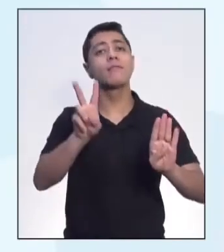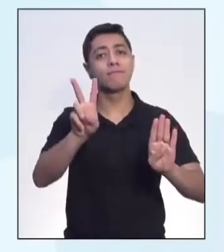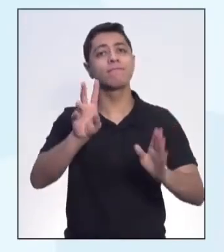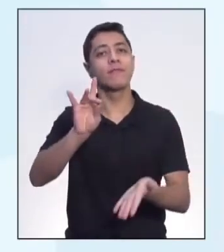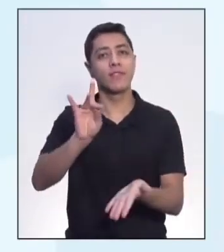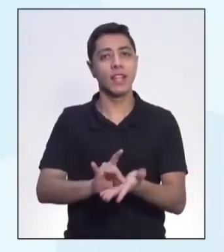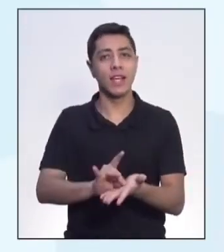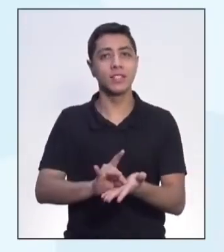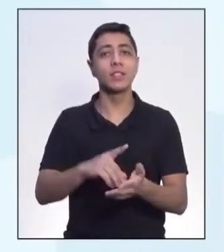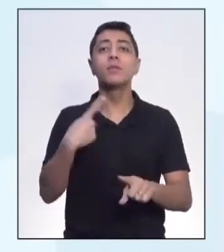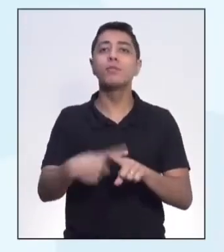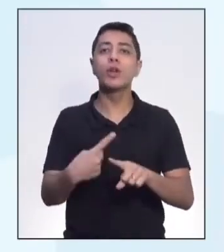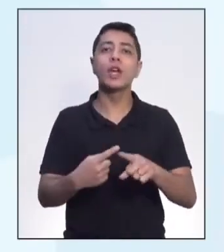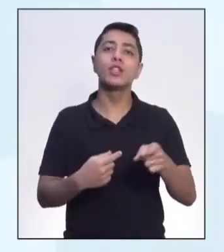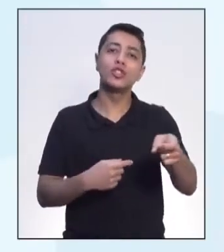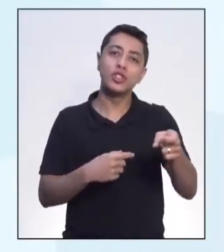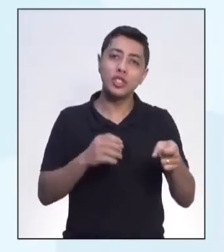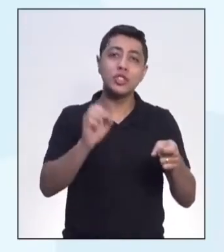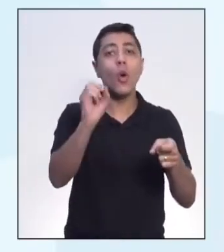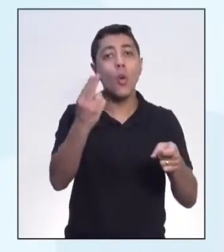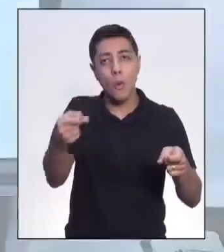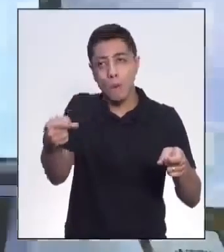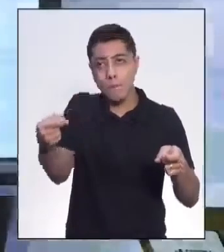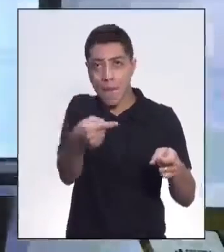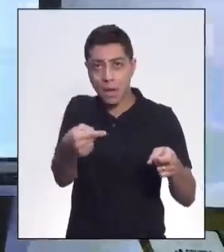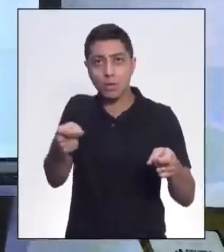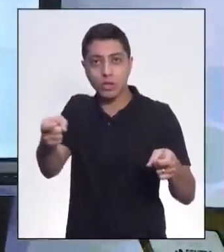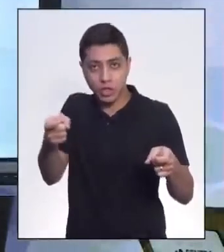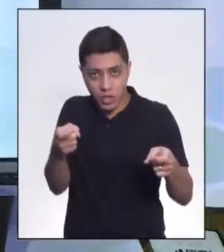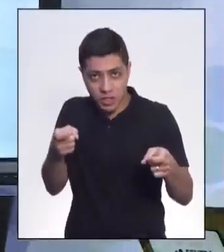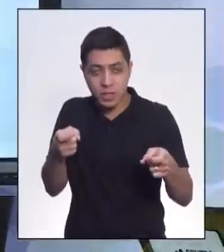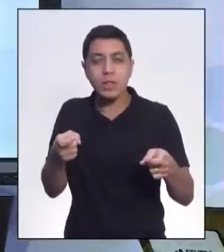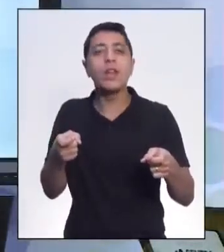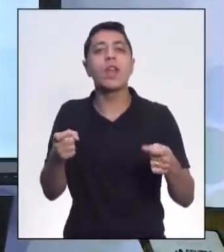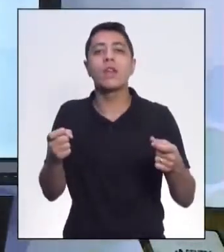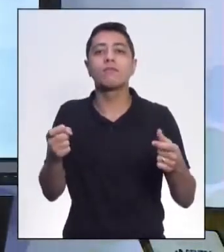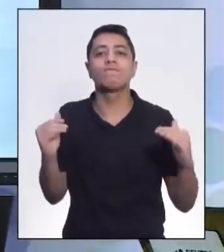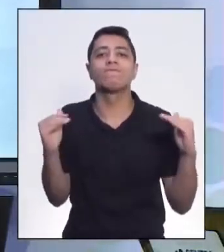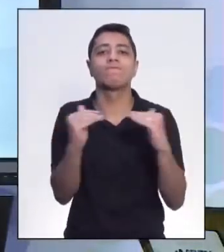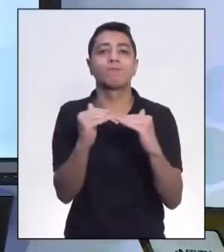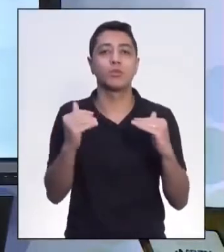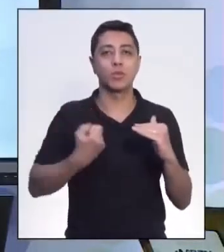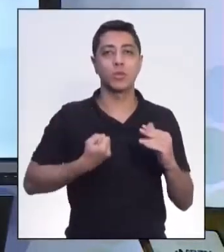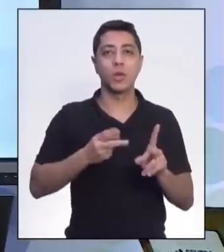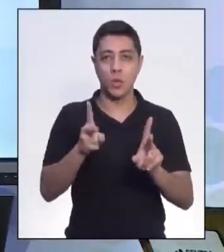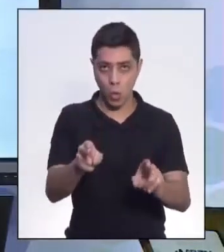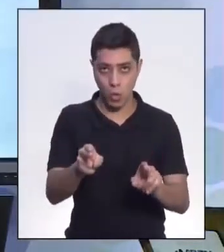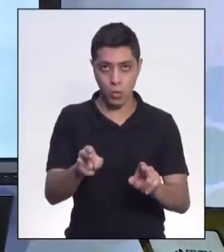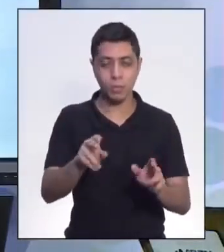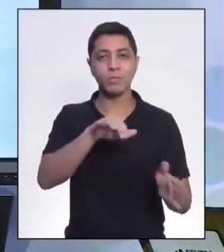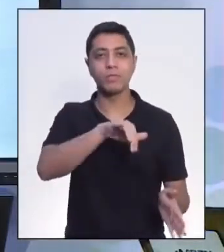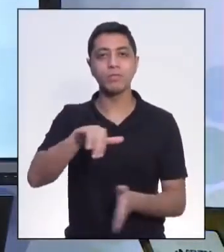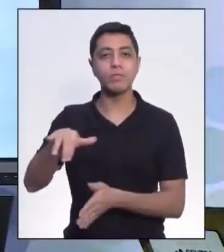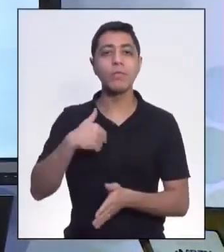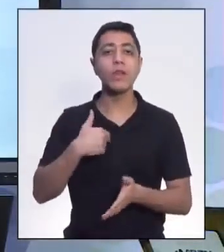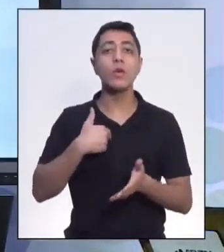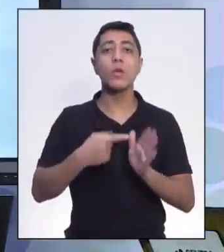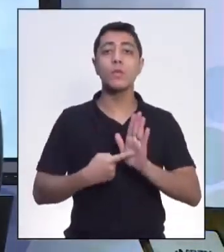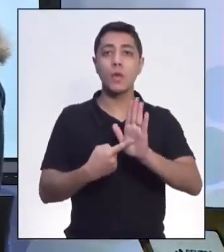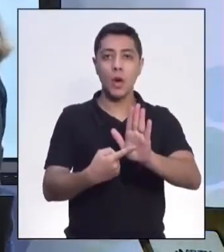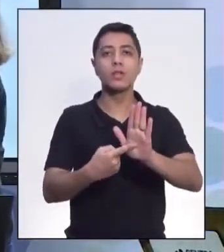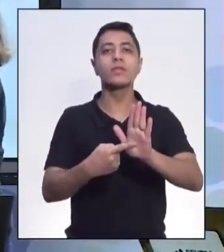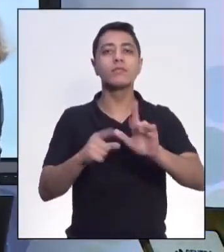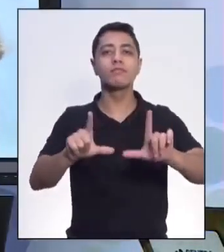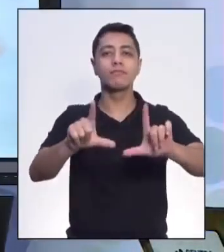x e menos x sempre resulta no mesmo valor. Então, eu gostaria que vocês só rapidinho olhassem o mapa conceitual, para a gente encerrar a aula.